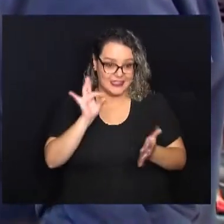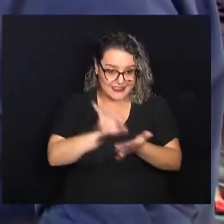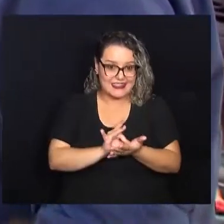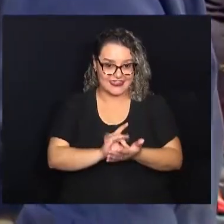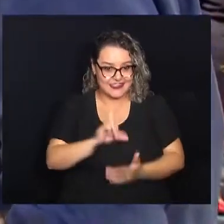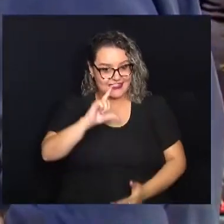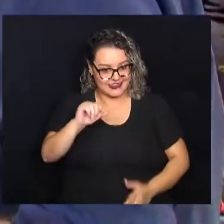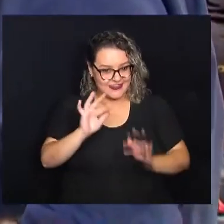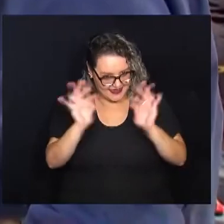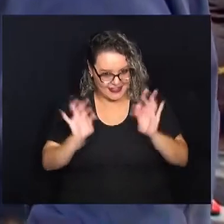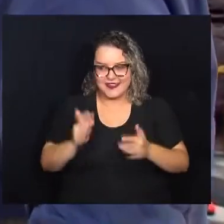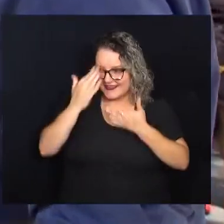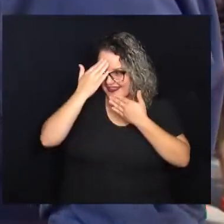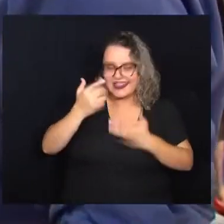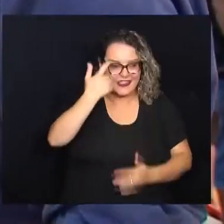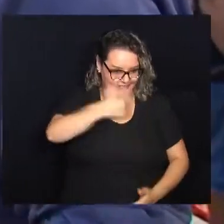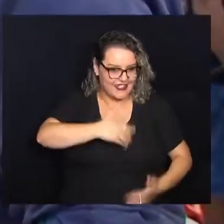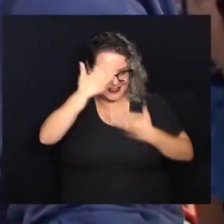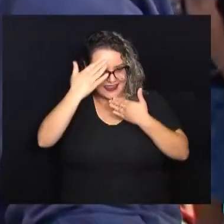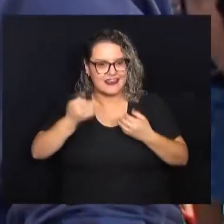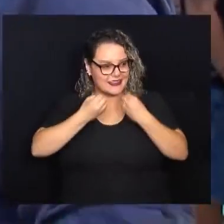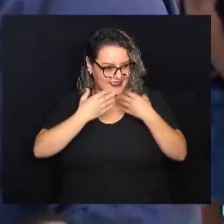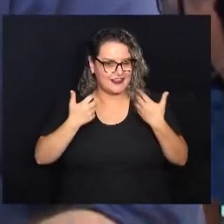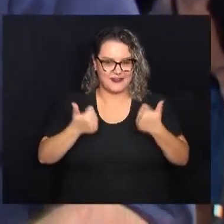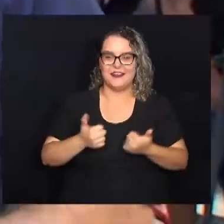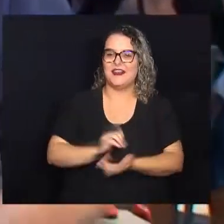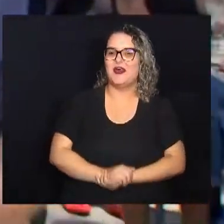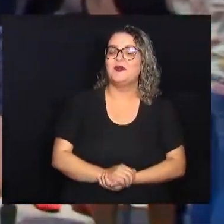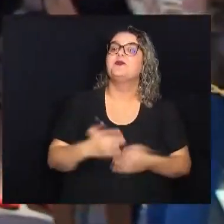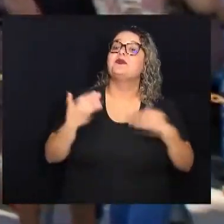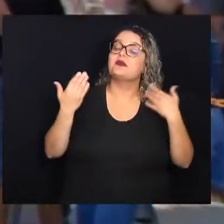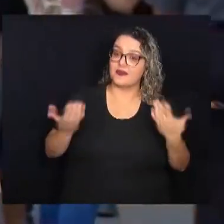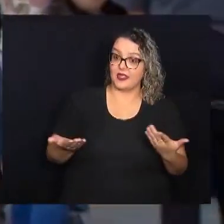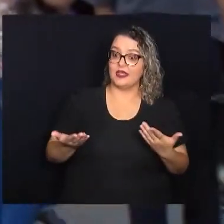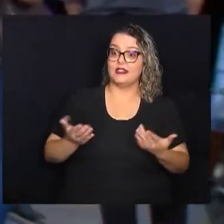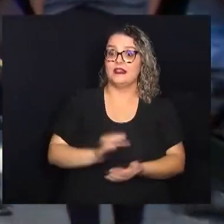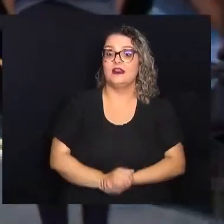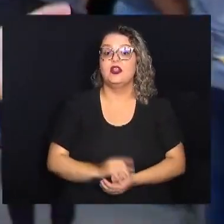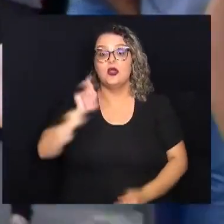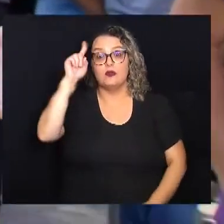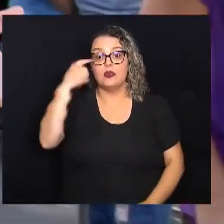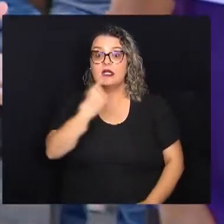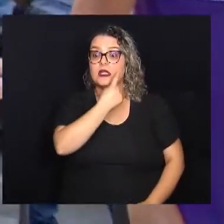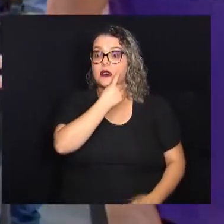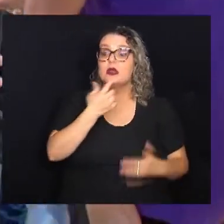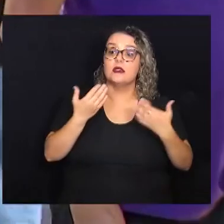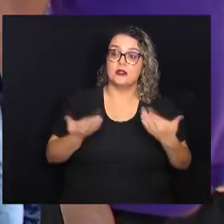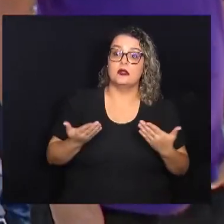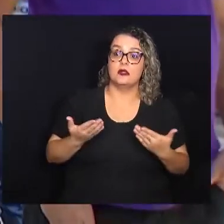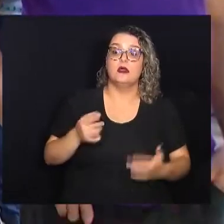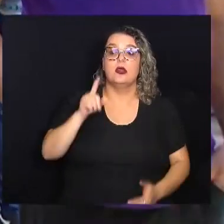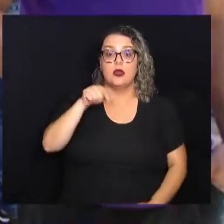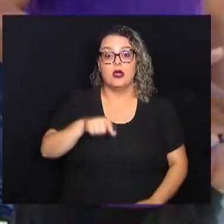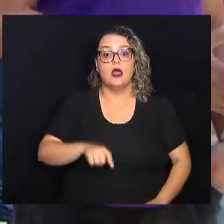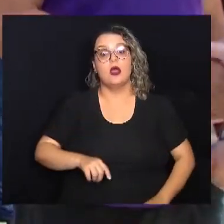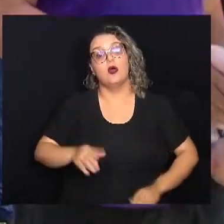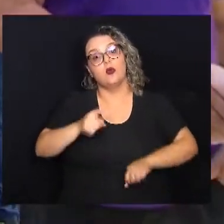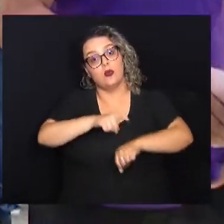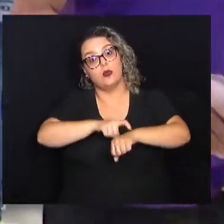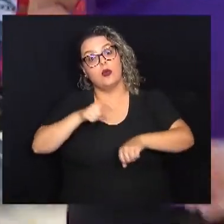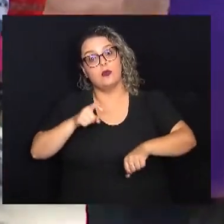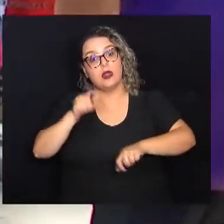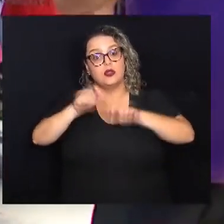feliz. Obrigado, viu, Edna? Eu que agradeço, tudo de bom, viu? Bom, é isso aí, Mirna. Então, esse é o retrato, justamente